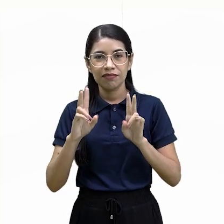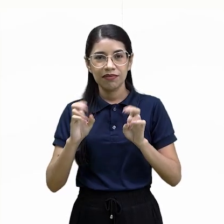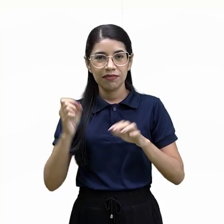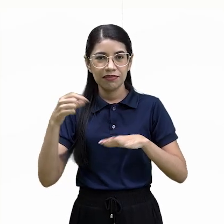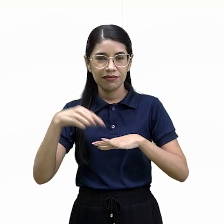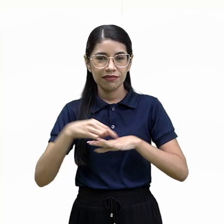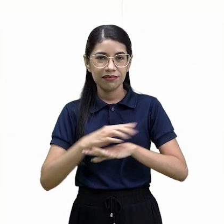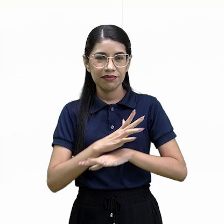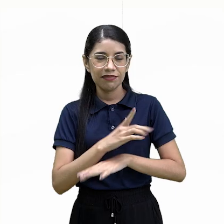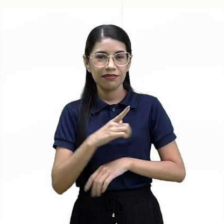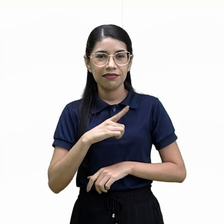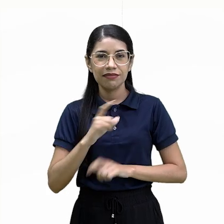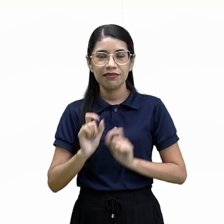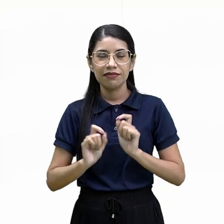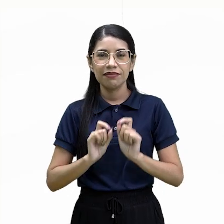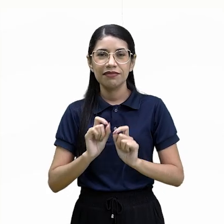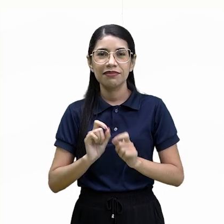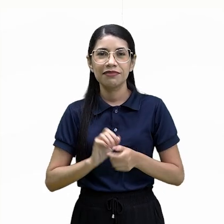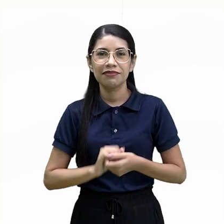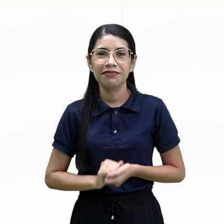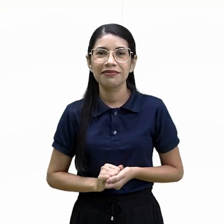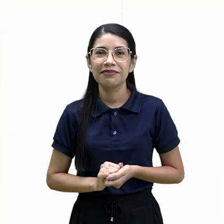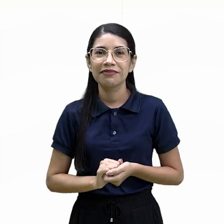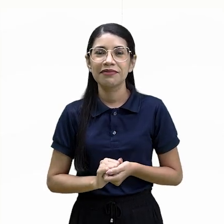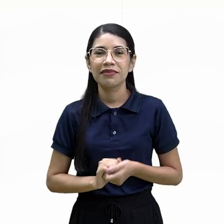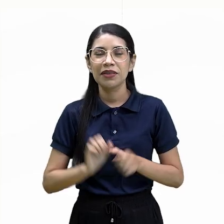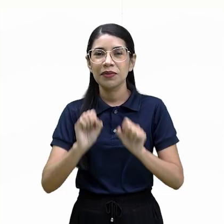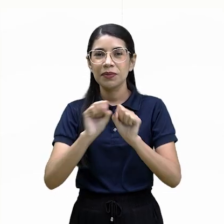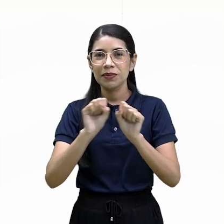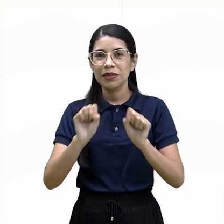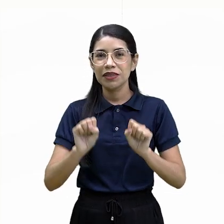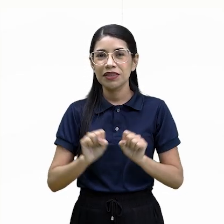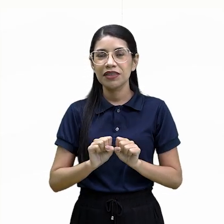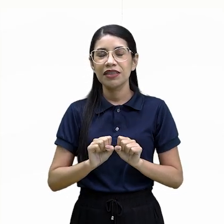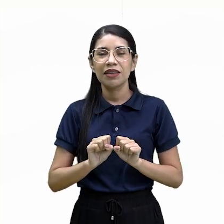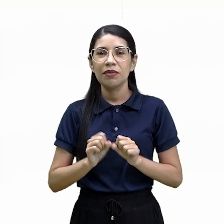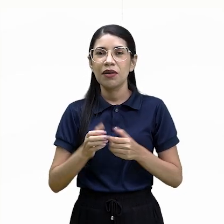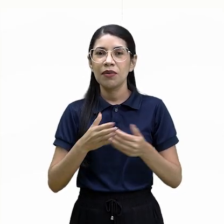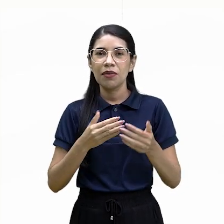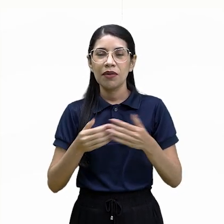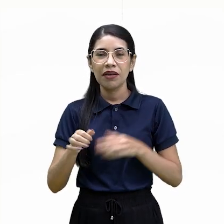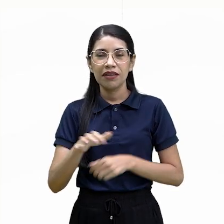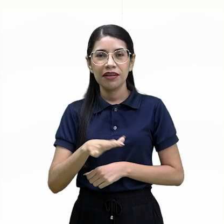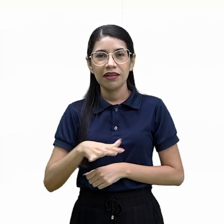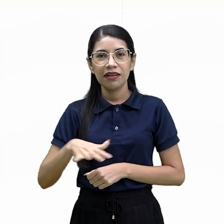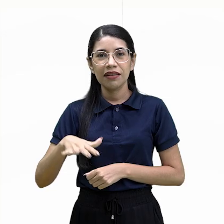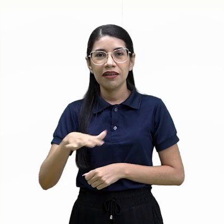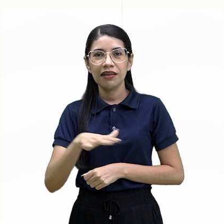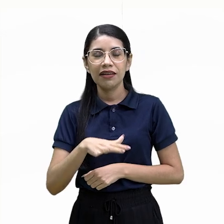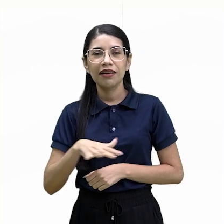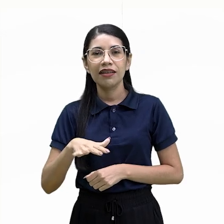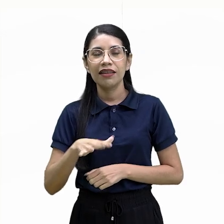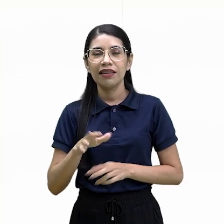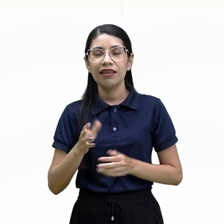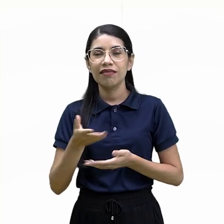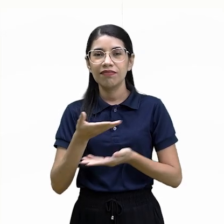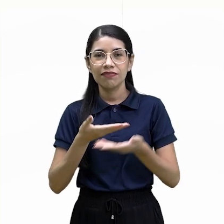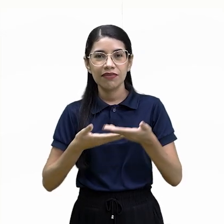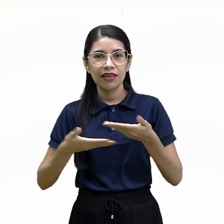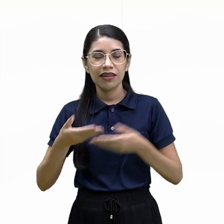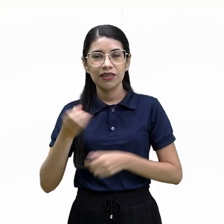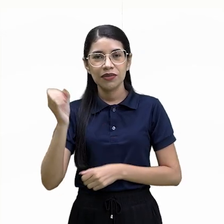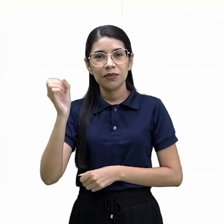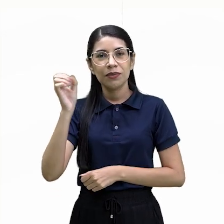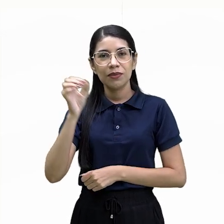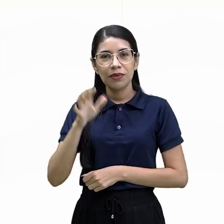aí simplesmente um sistema como sendo qualquer superfície que interage diretamente com a